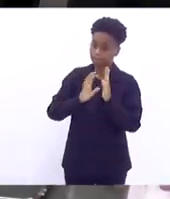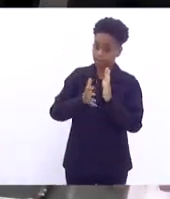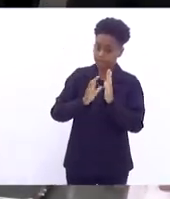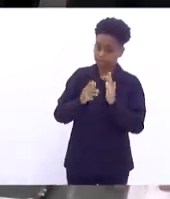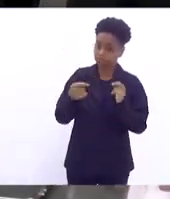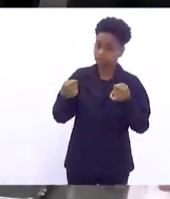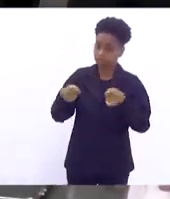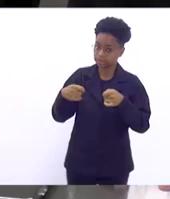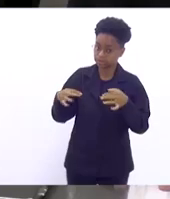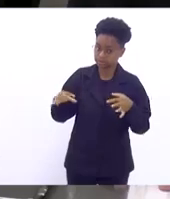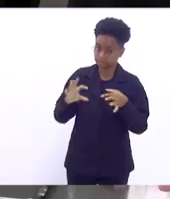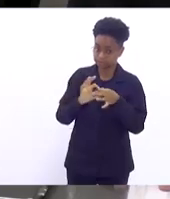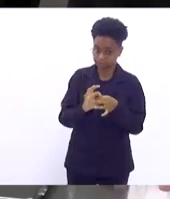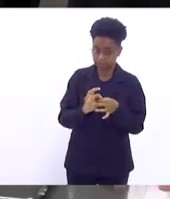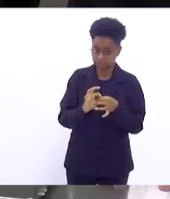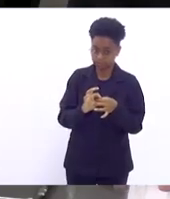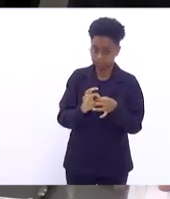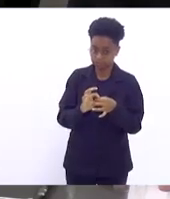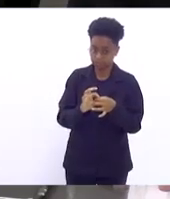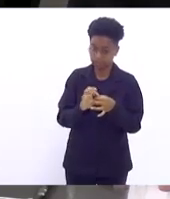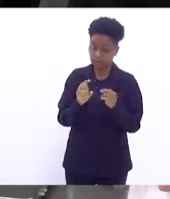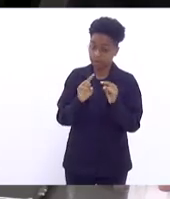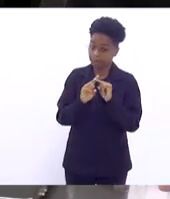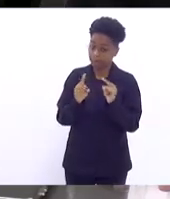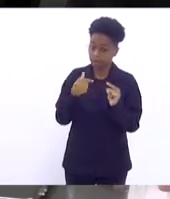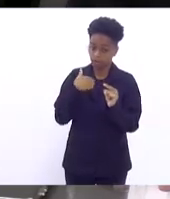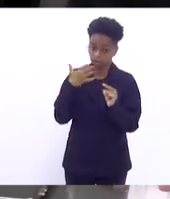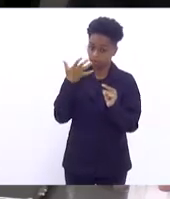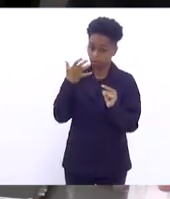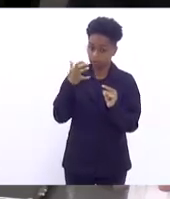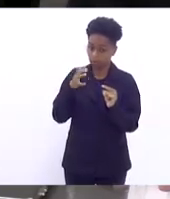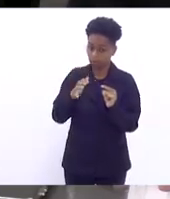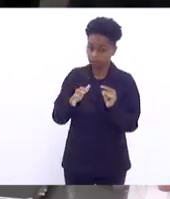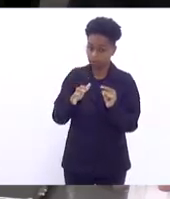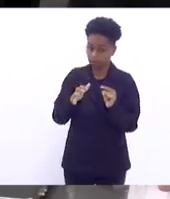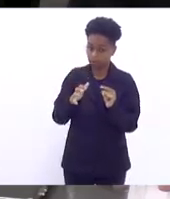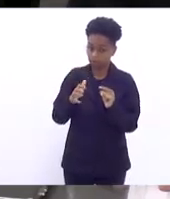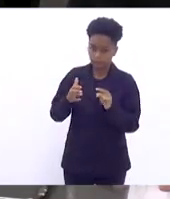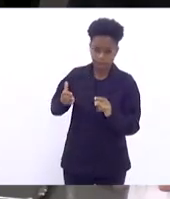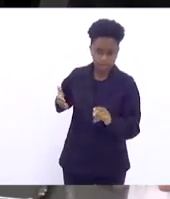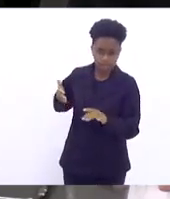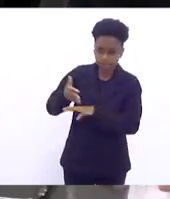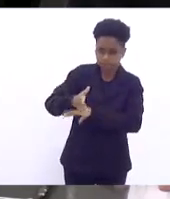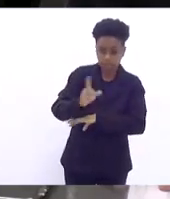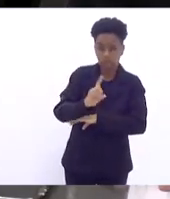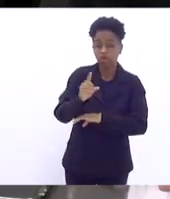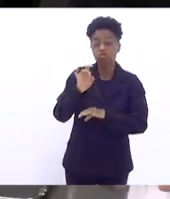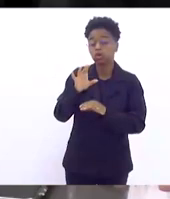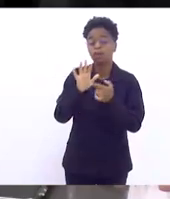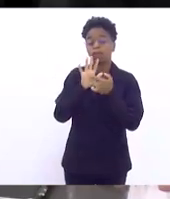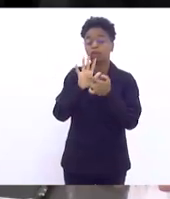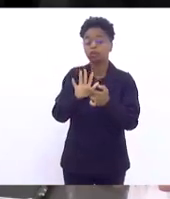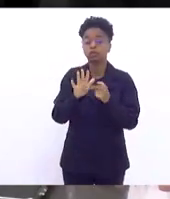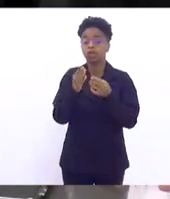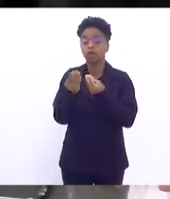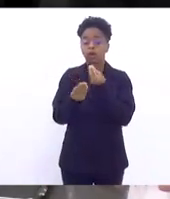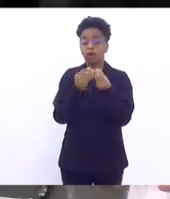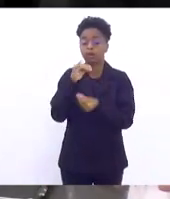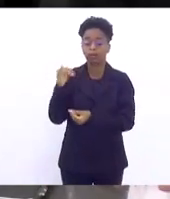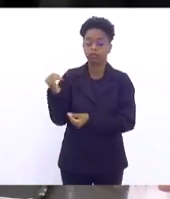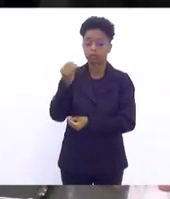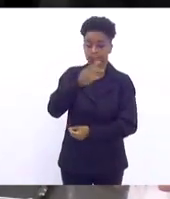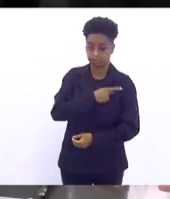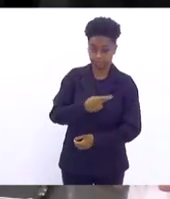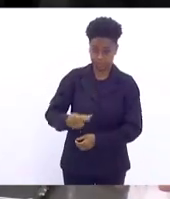determinados não querendo invadir na verdade querendo reforçar a competência da presidência da casa mesa